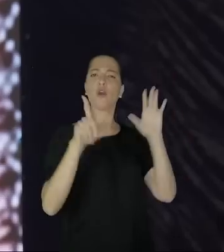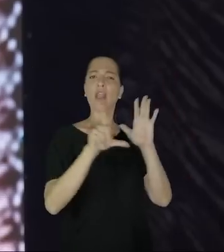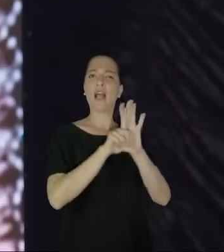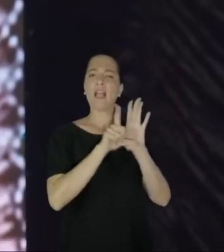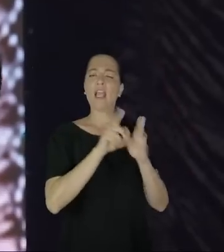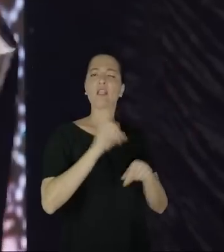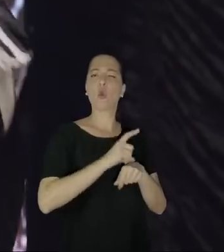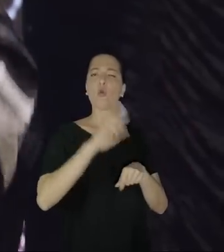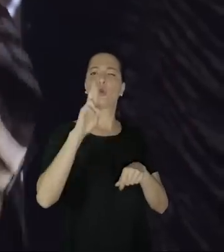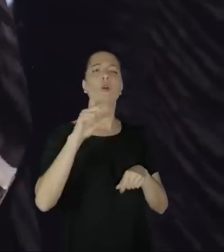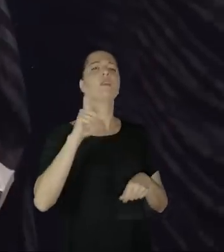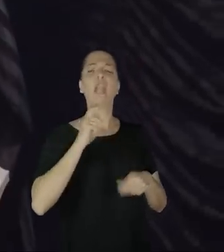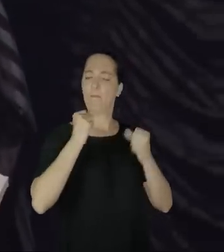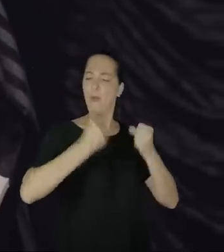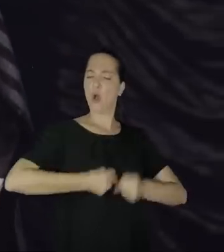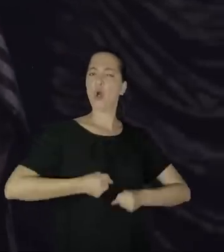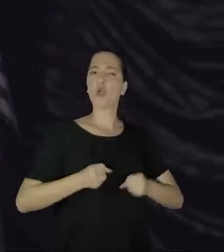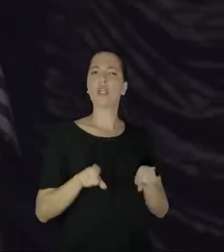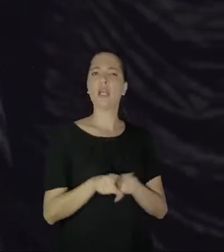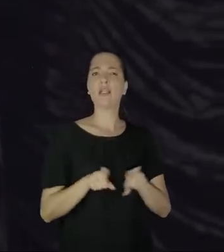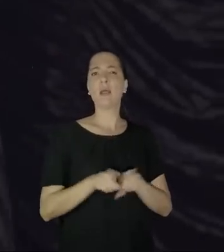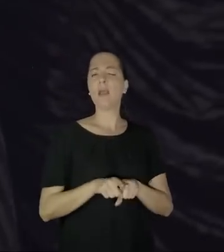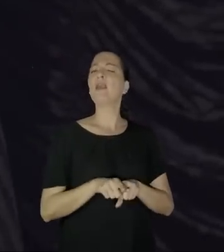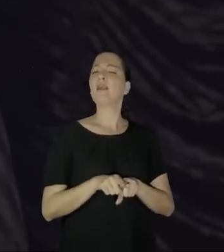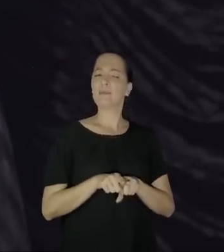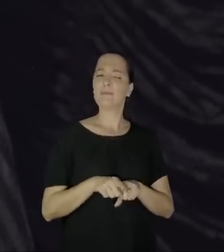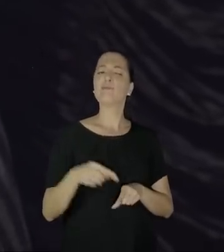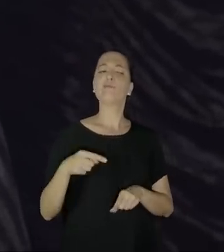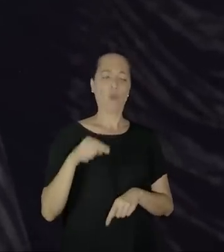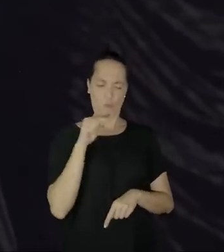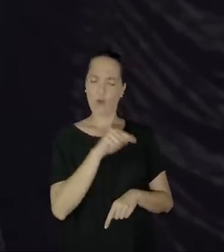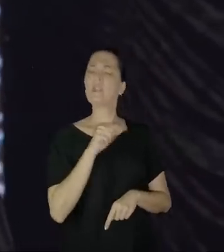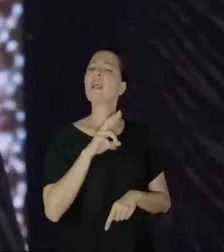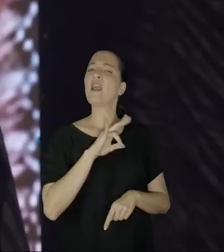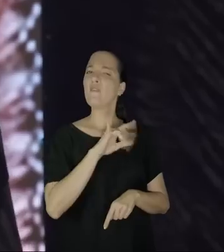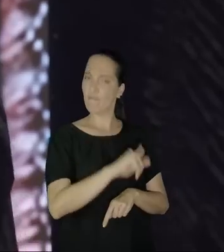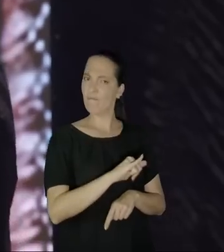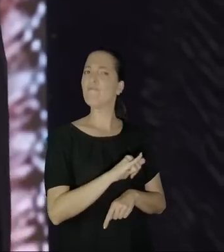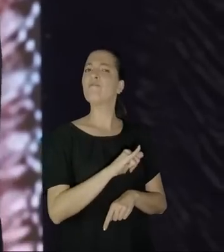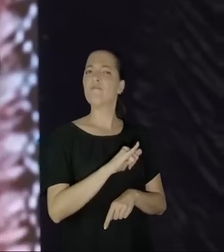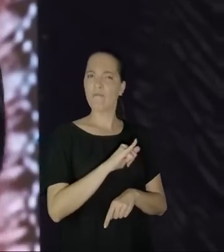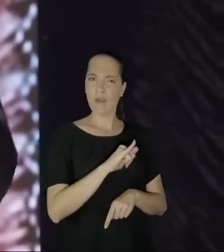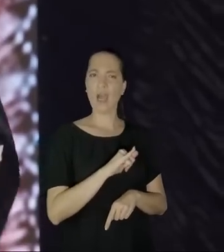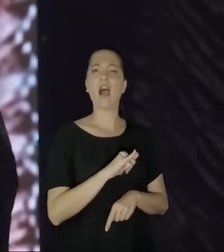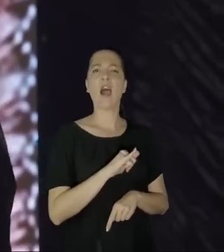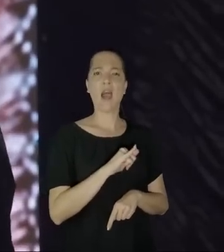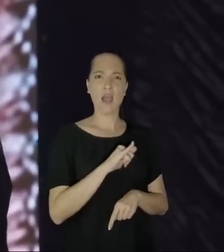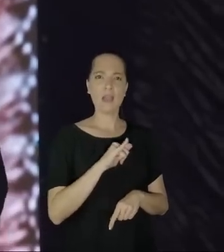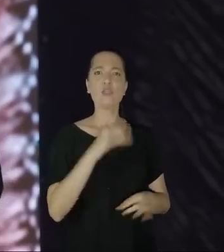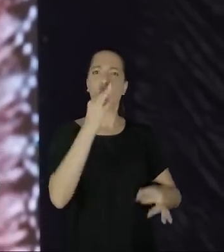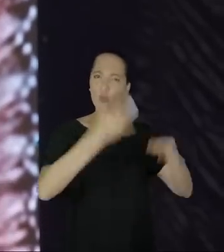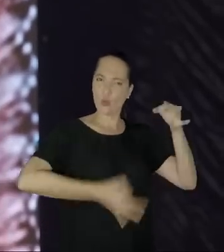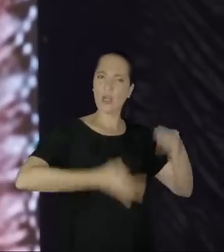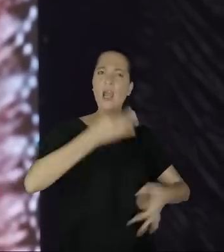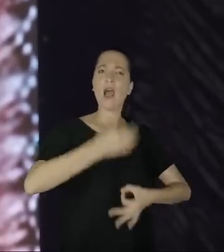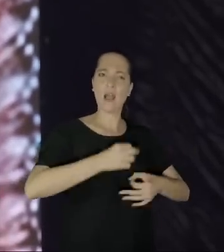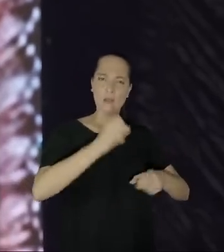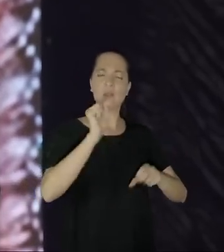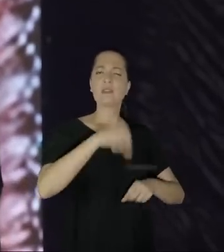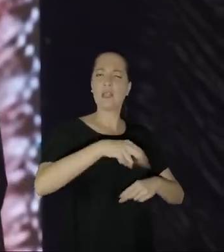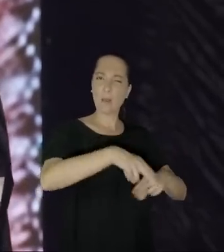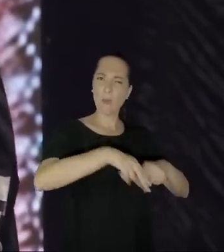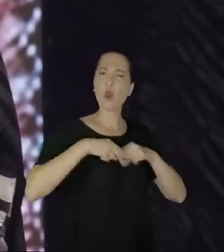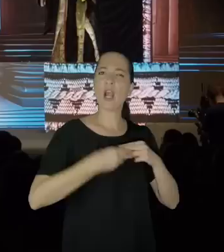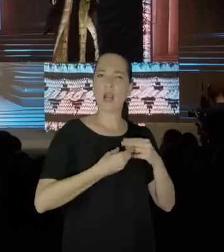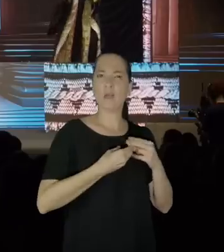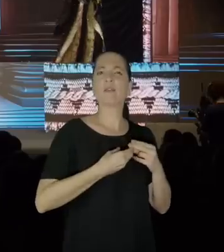autoridade. Portanto, Nazareno, tu serás condenado por esses crimes. Ouvi esse Jesus de